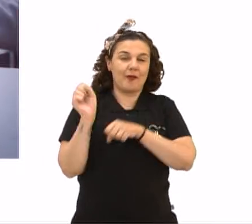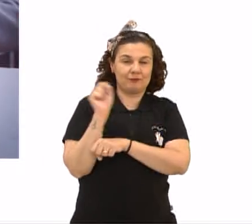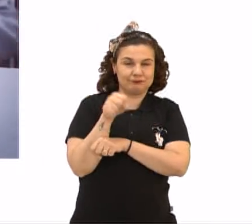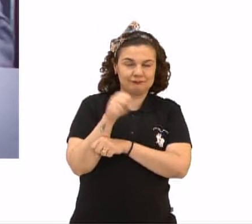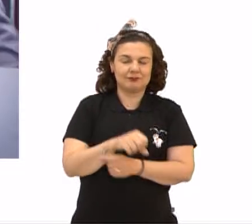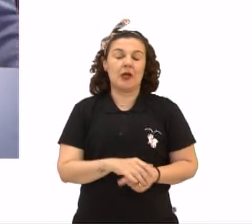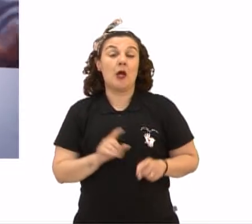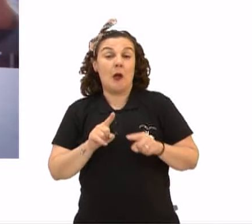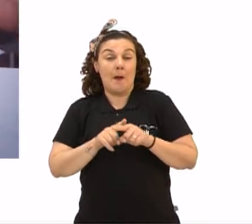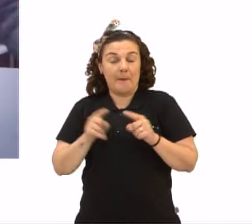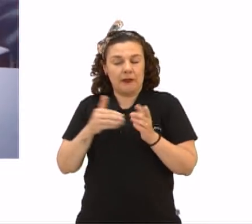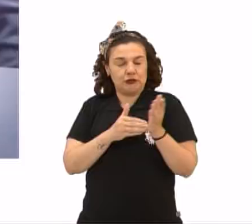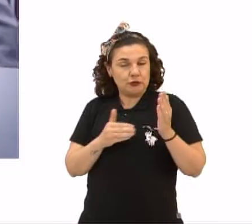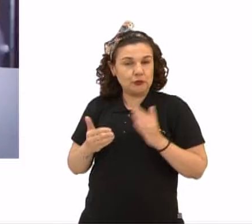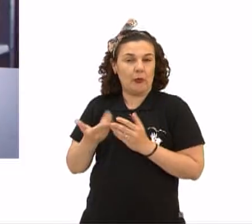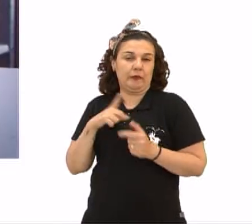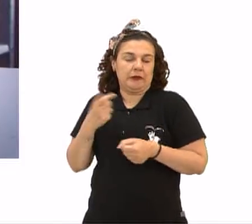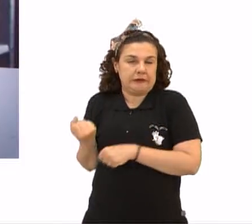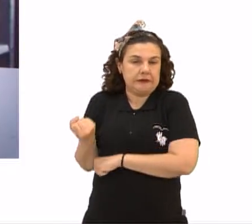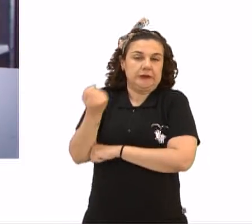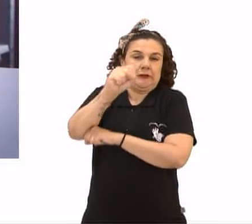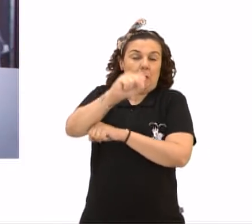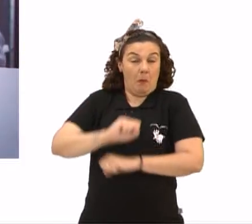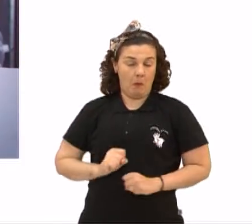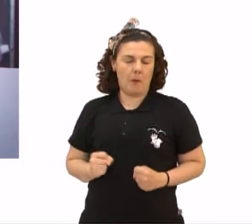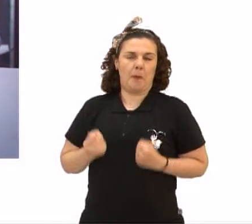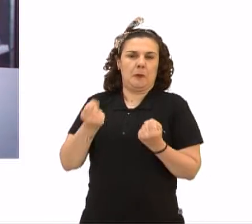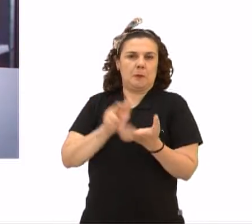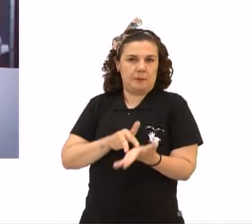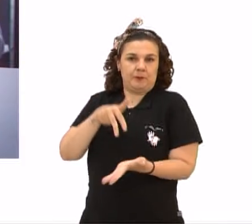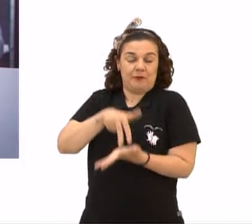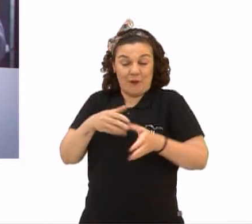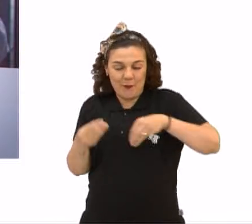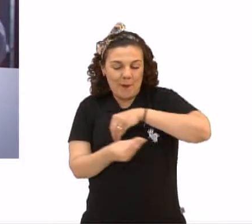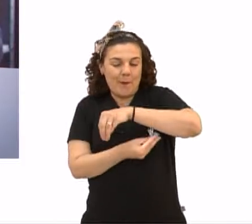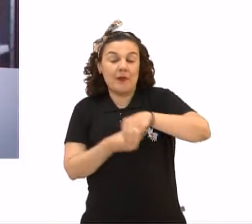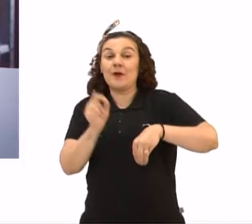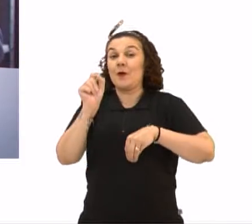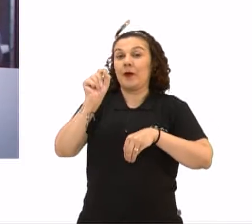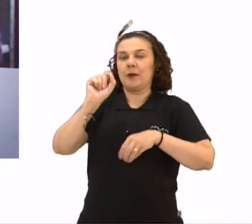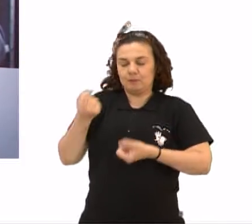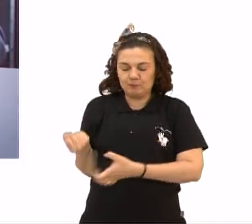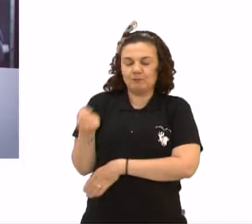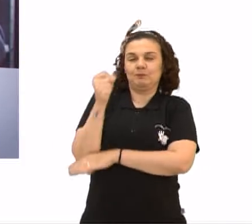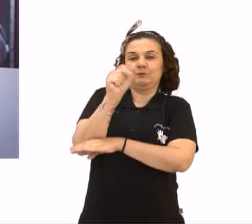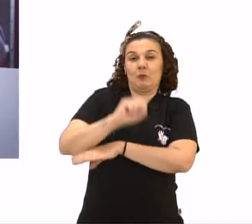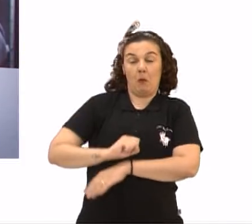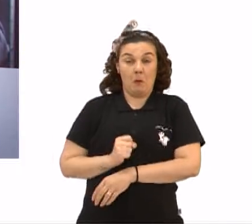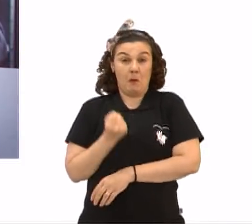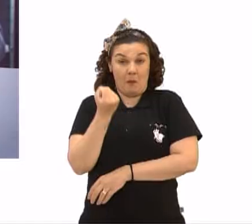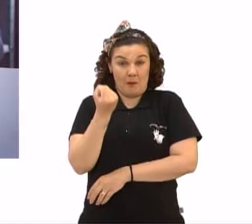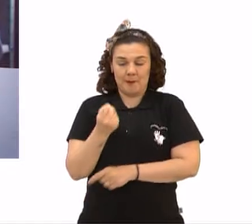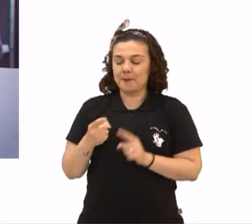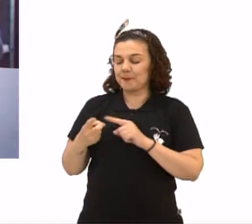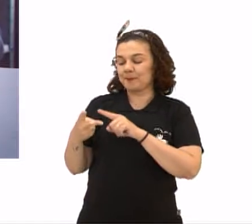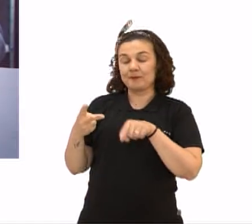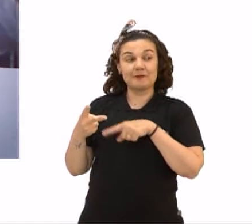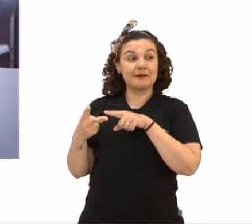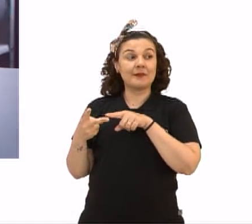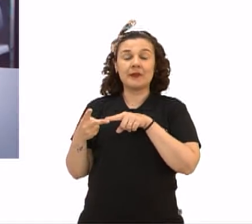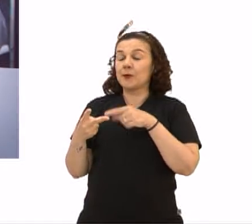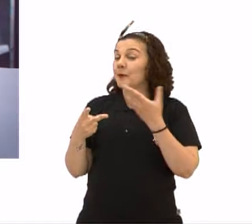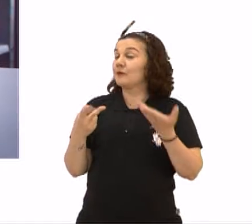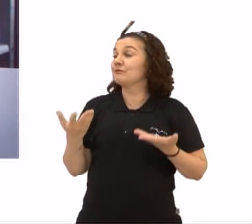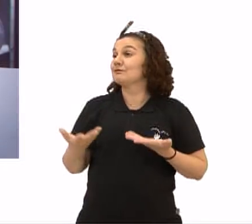contextualização. mas todos eles têm superpoderes e tal, né? Eles misturam as duas coisas. Tem a questão dos superpoderes, dos super-heróis, e a